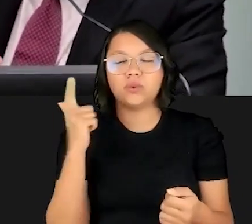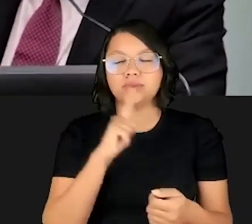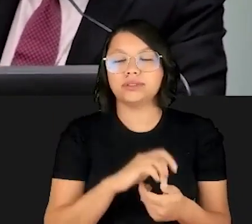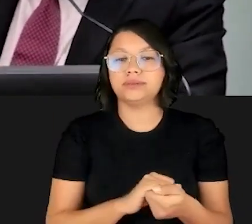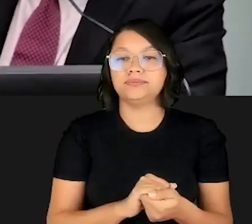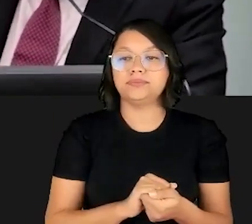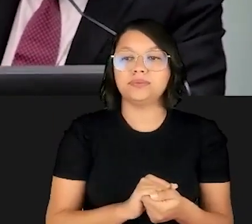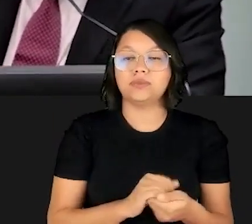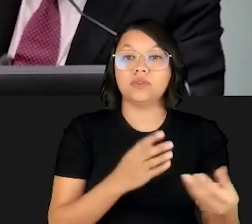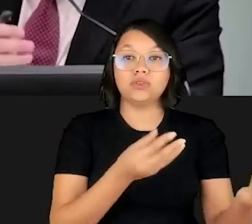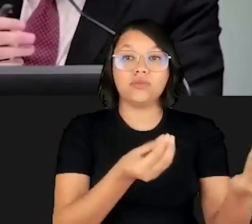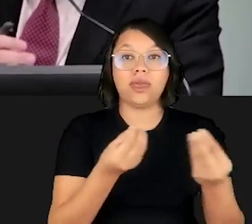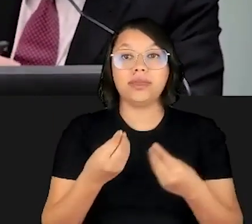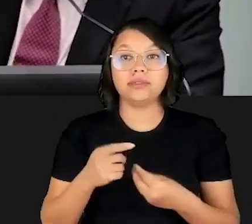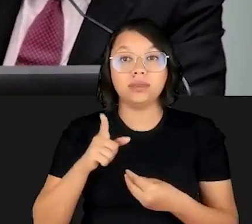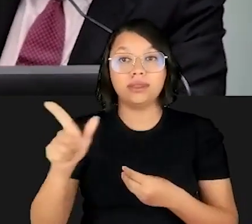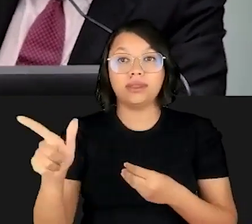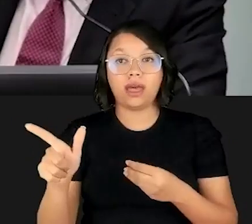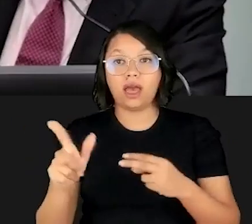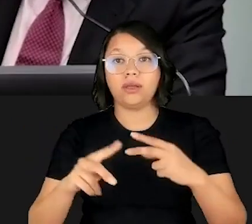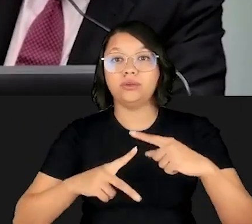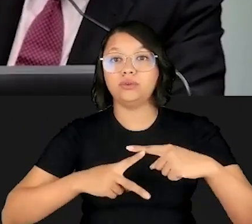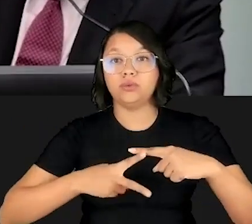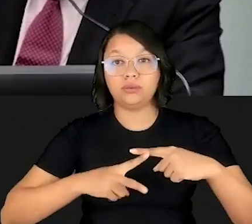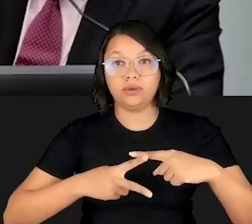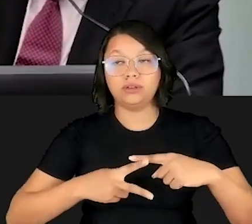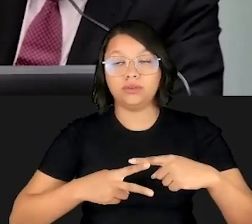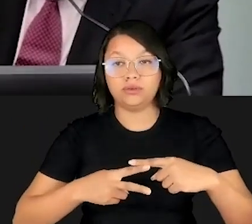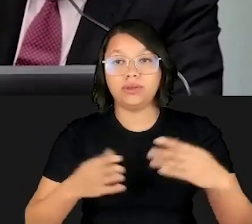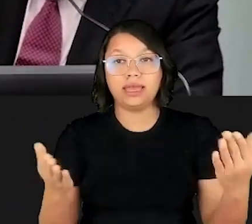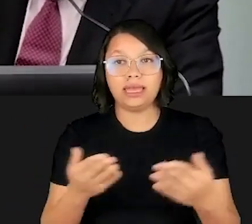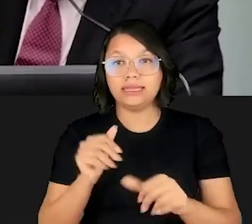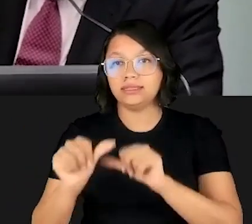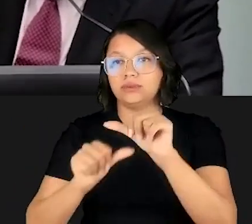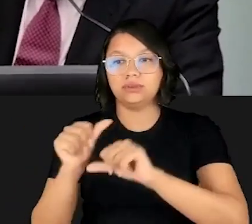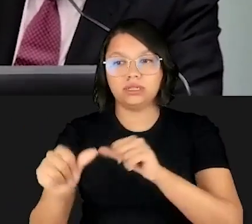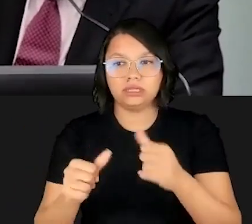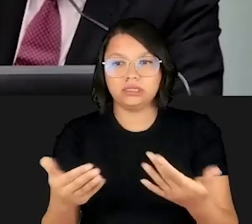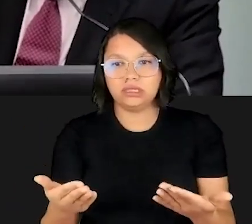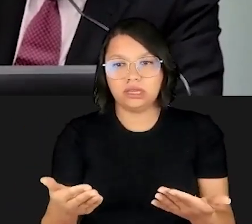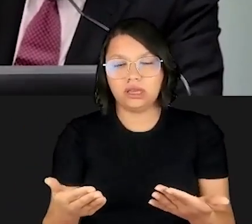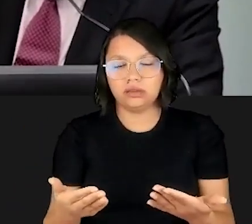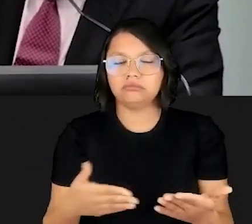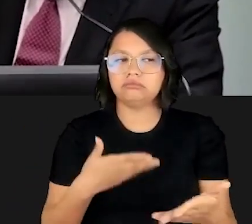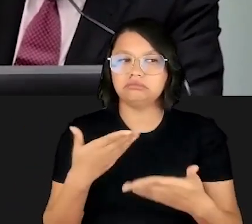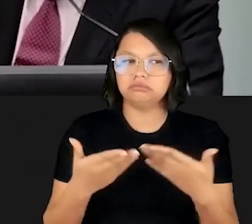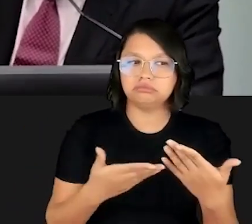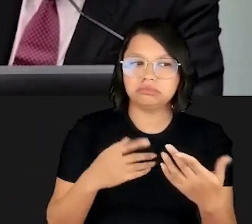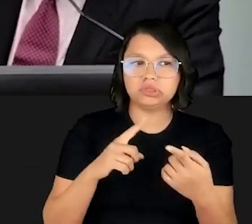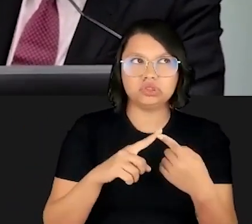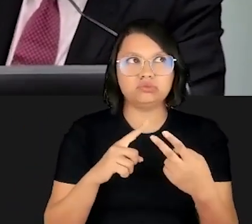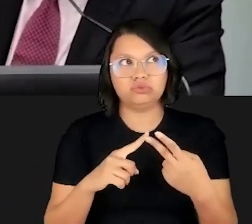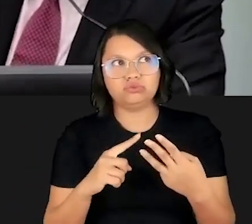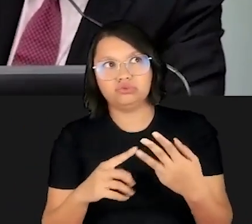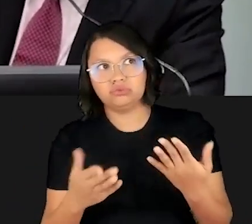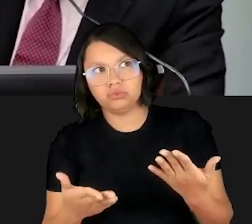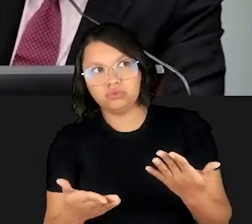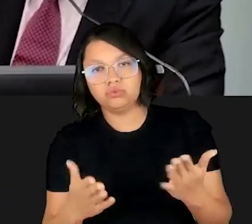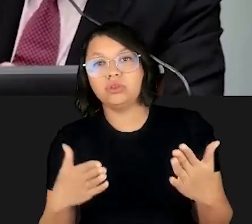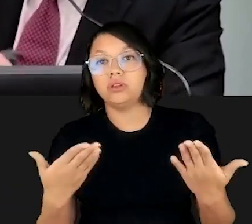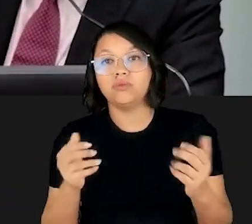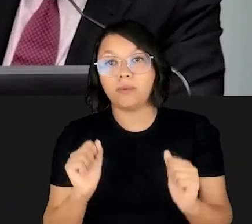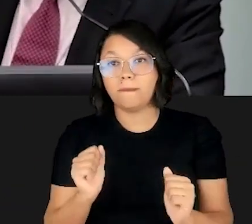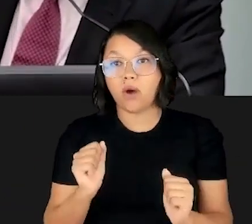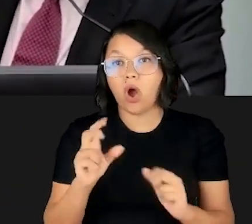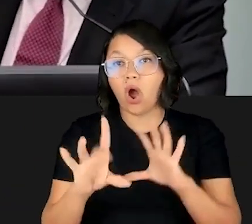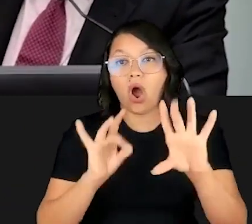vai receber do laboratório. Olha, essas são as alterações presentes. Vocês veem, esse paciente tem uma alteração de BRAF, de ATR, etc. E você pode,